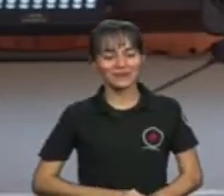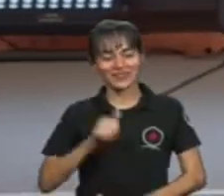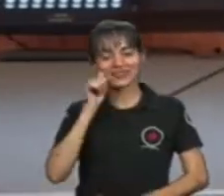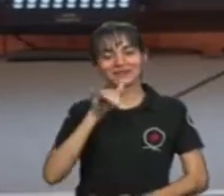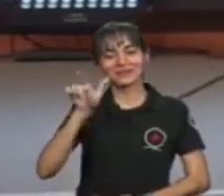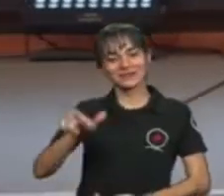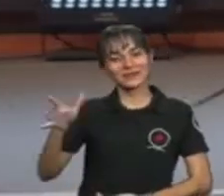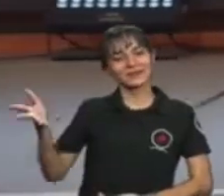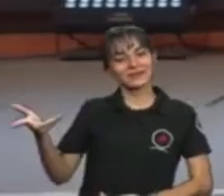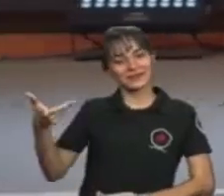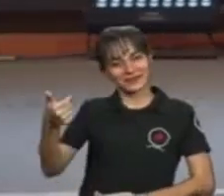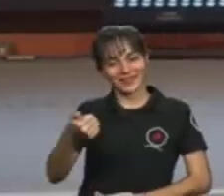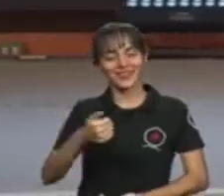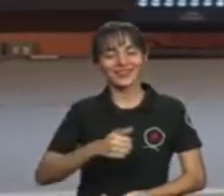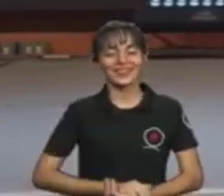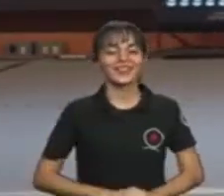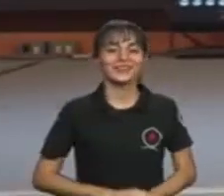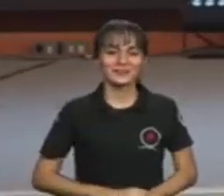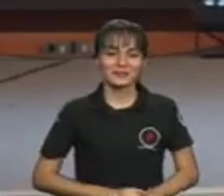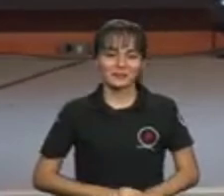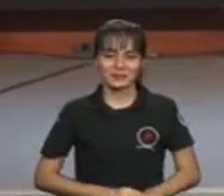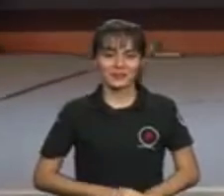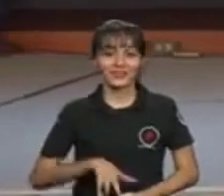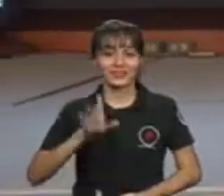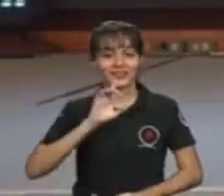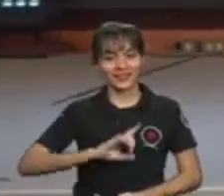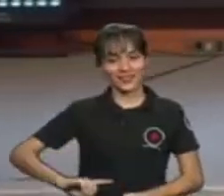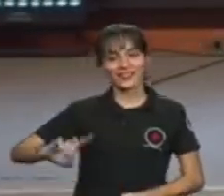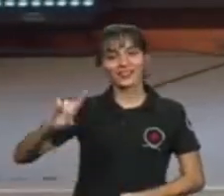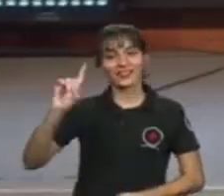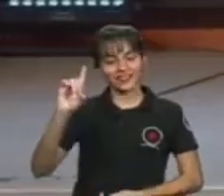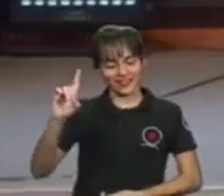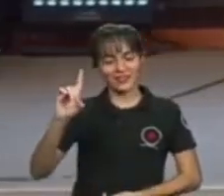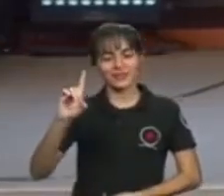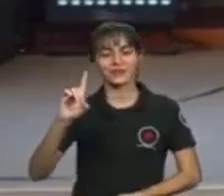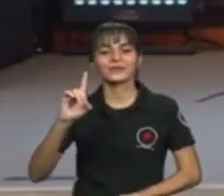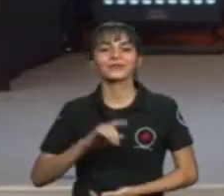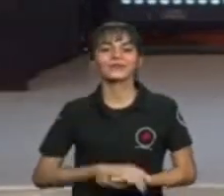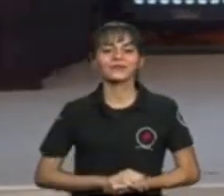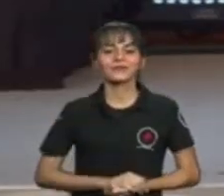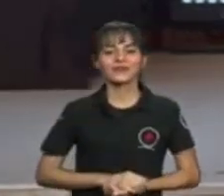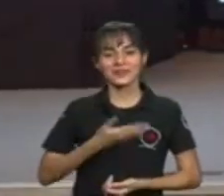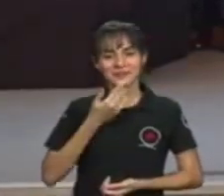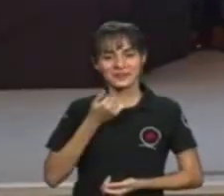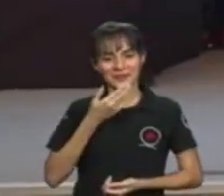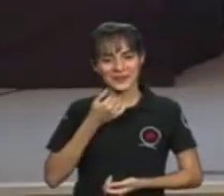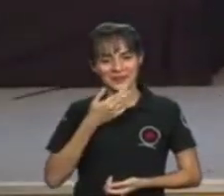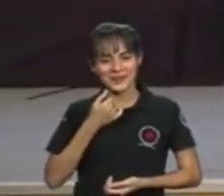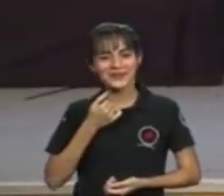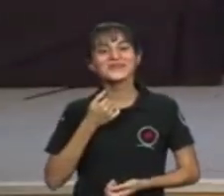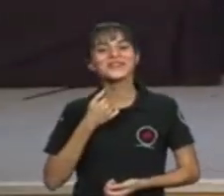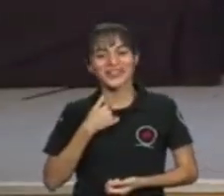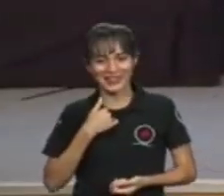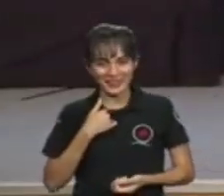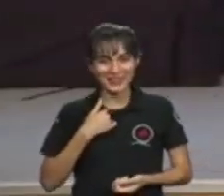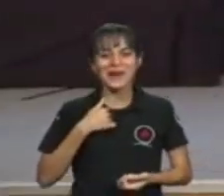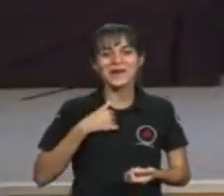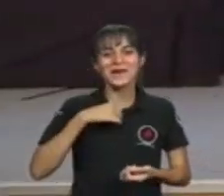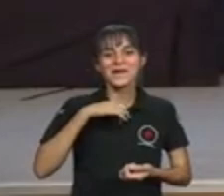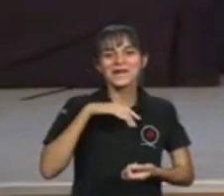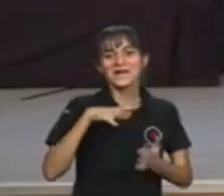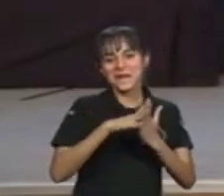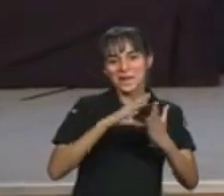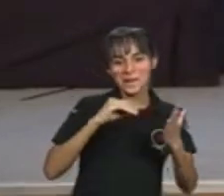excepcional e que Deus aproveitou a forma para fazer a senhora e depois